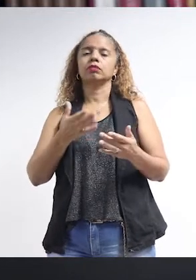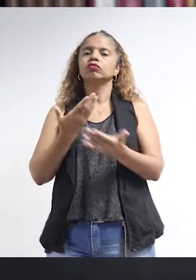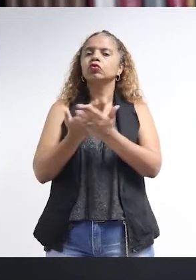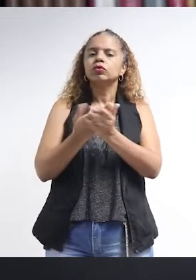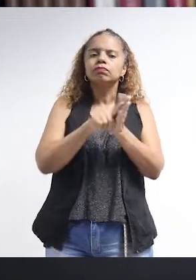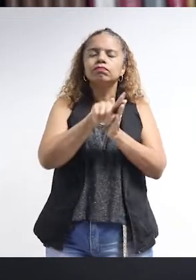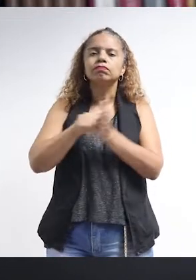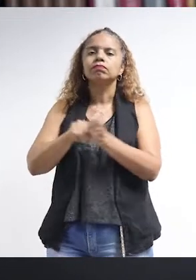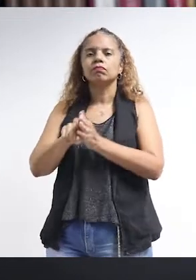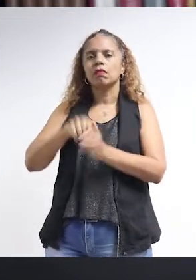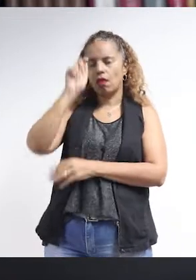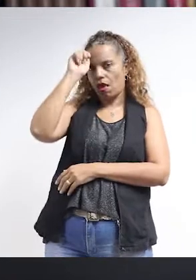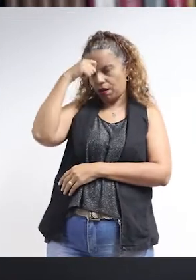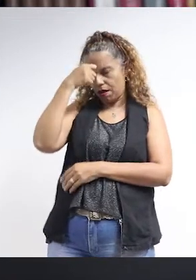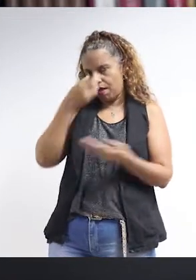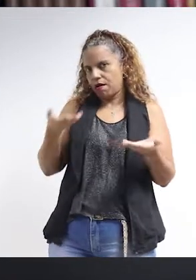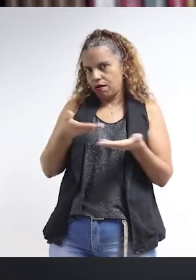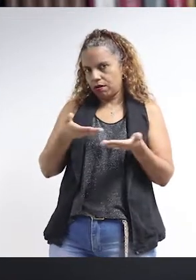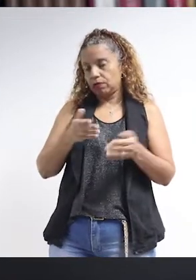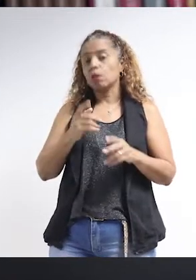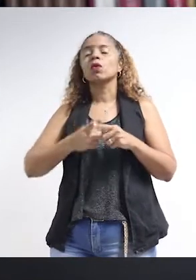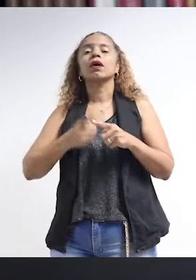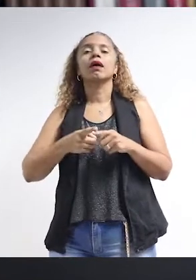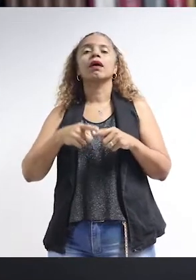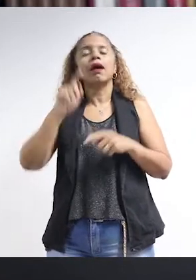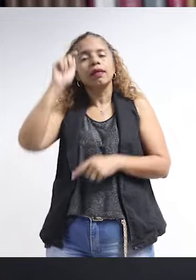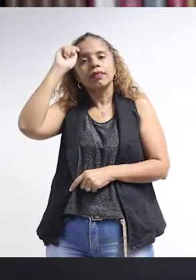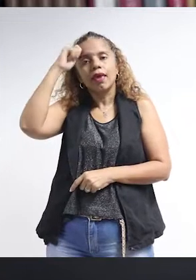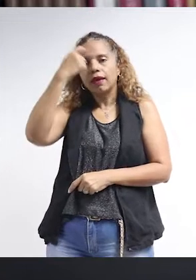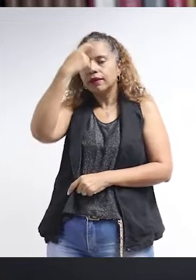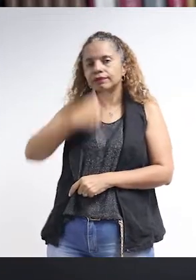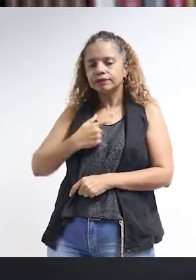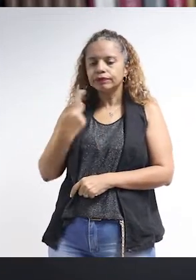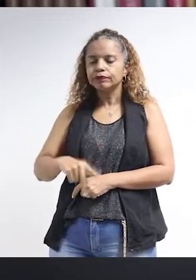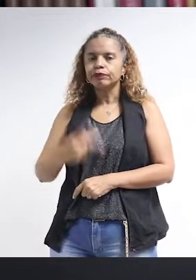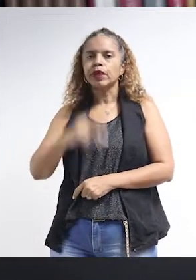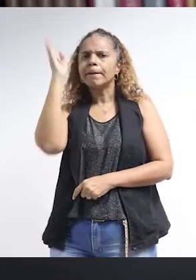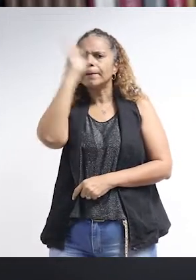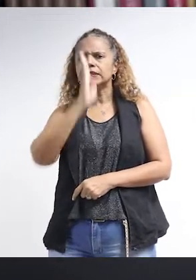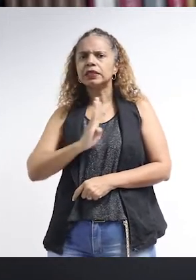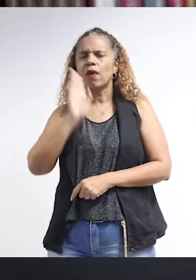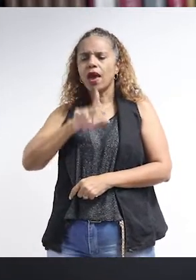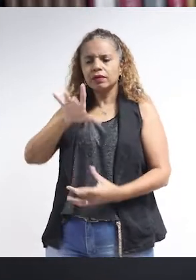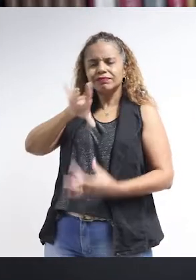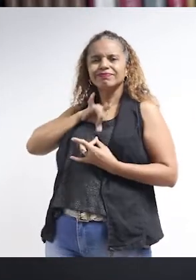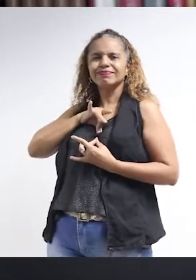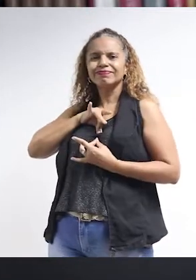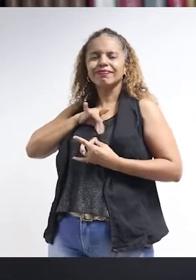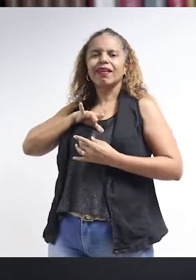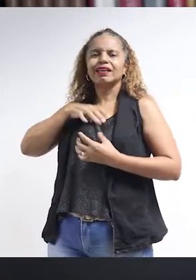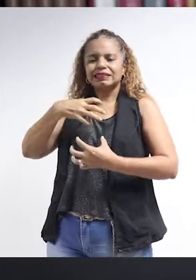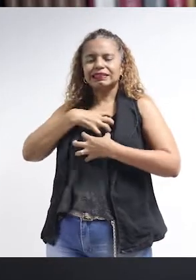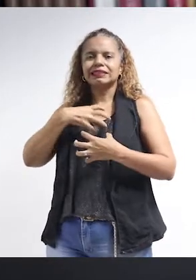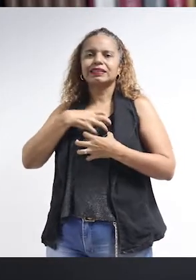embora ser negro, ser negra no Brasil, seja a gente encarnar essa guerra